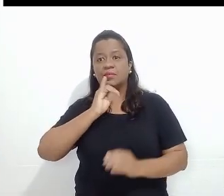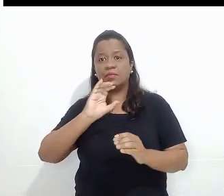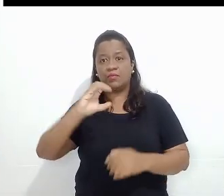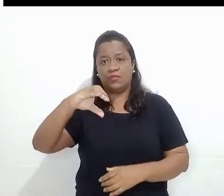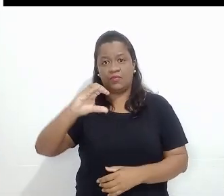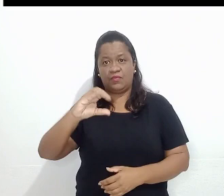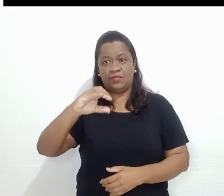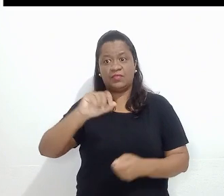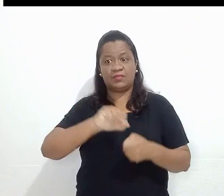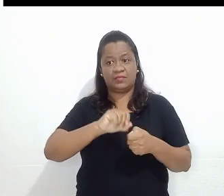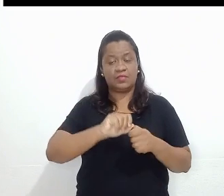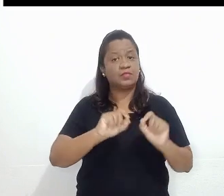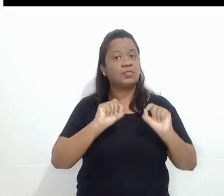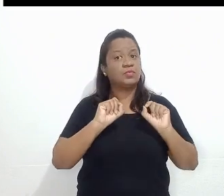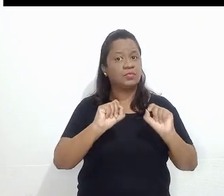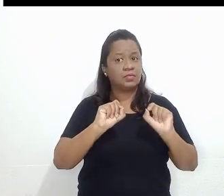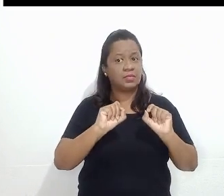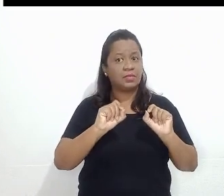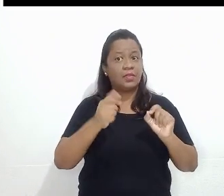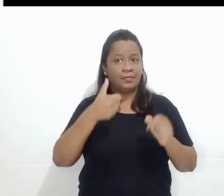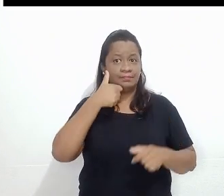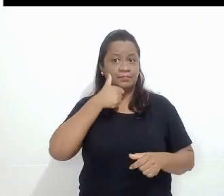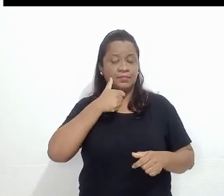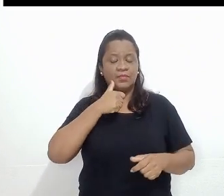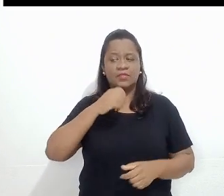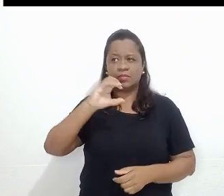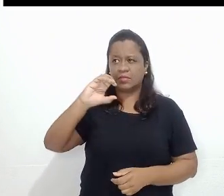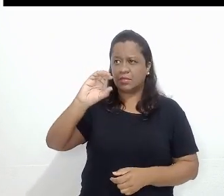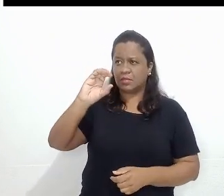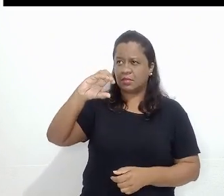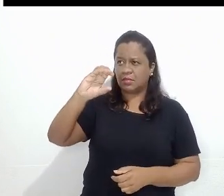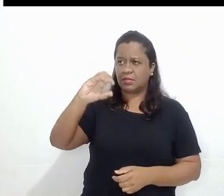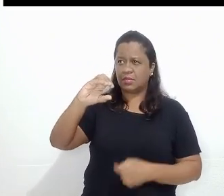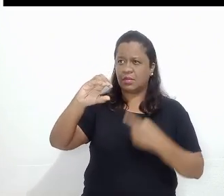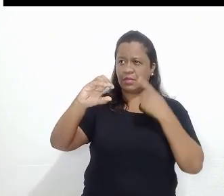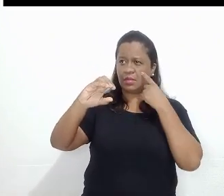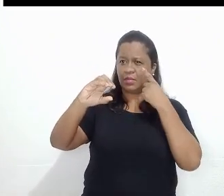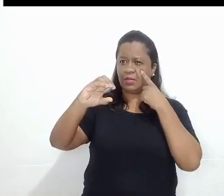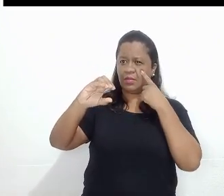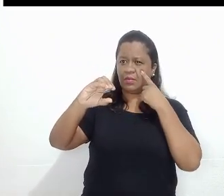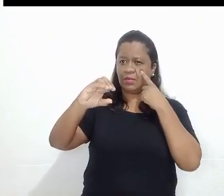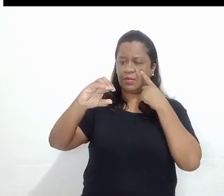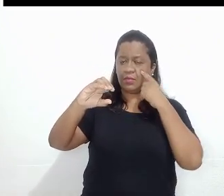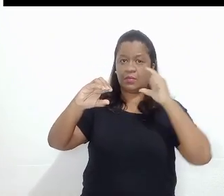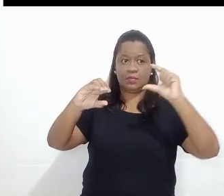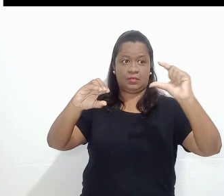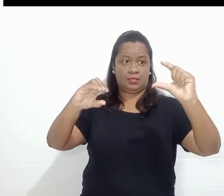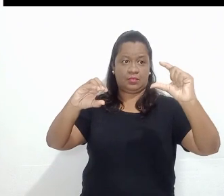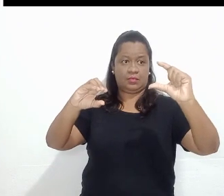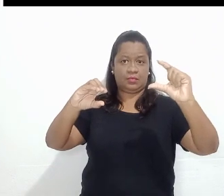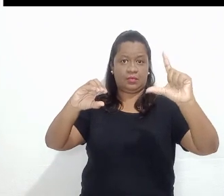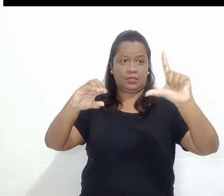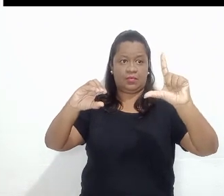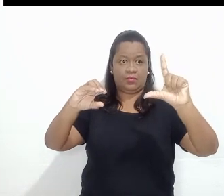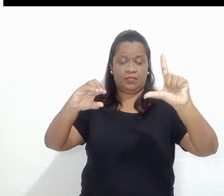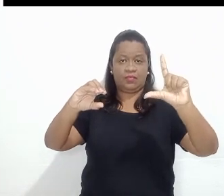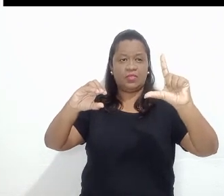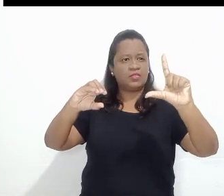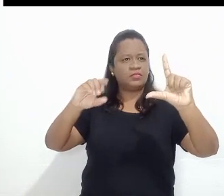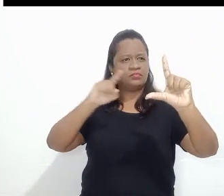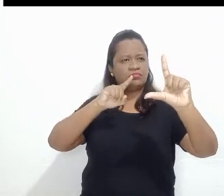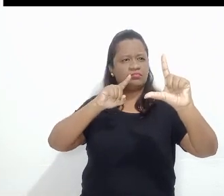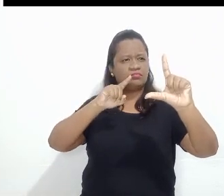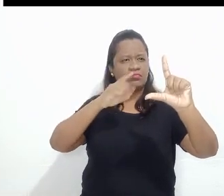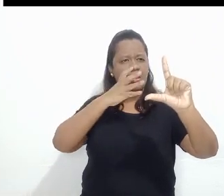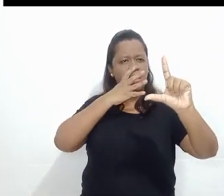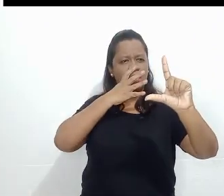aqui essa menina mexendo no foco, ela está olhando aqui, ó, tem um vídeo, assiste aqui para ela, um botãozinho, né? E ela